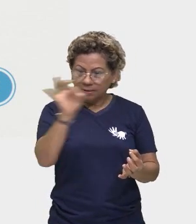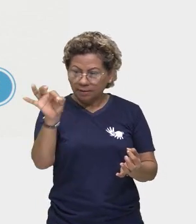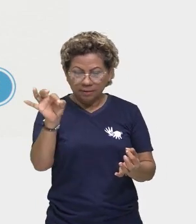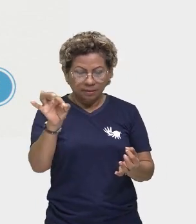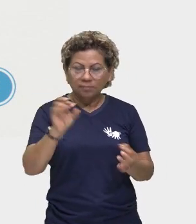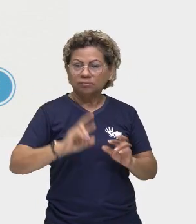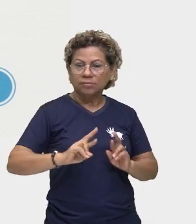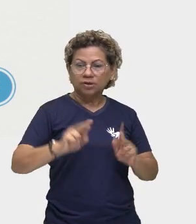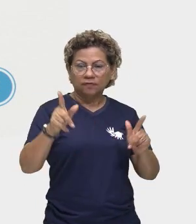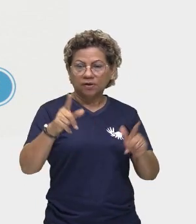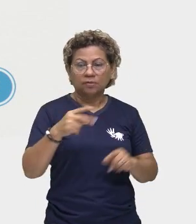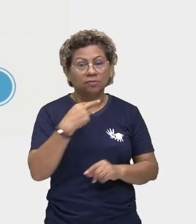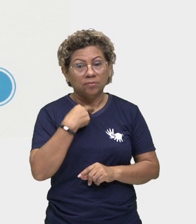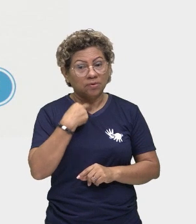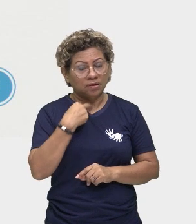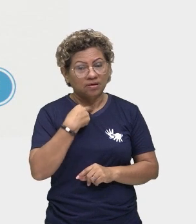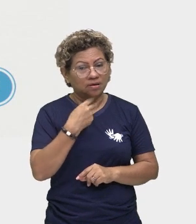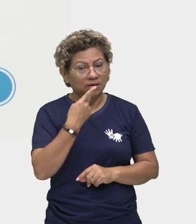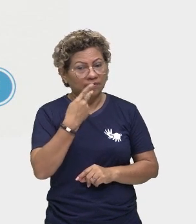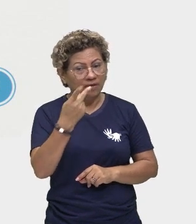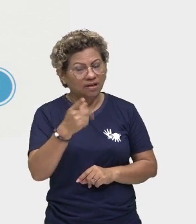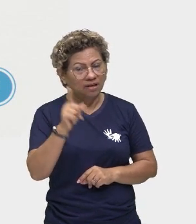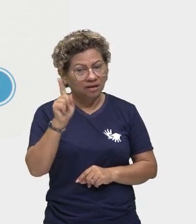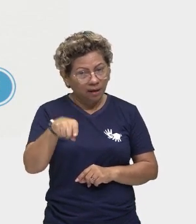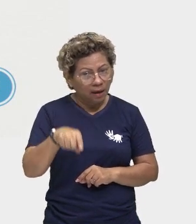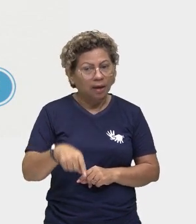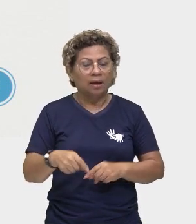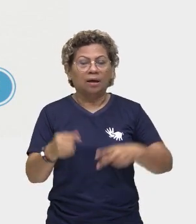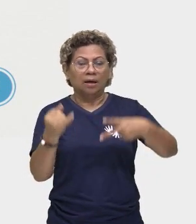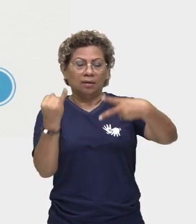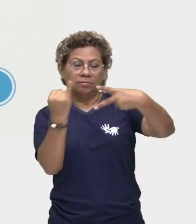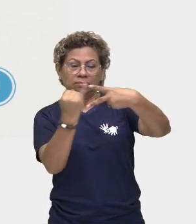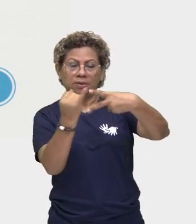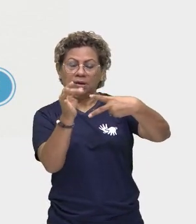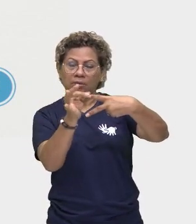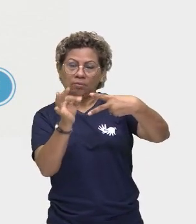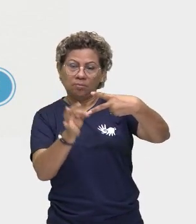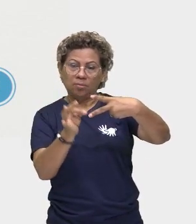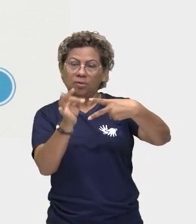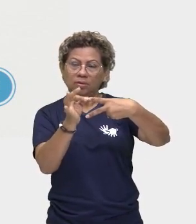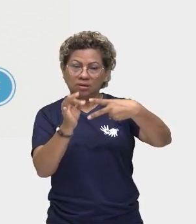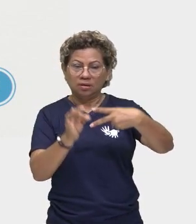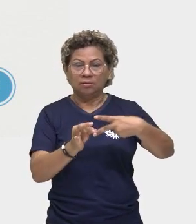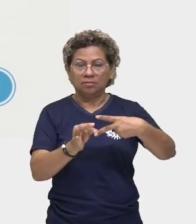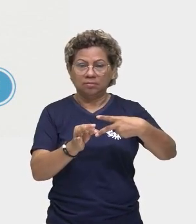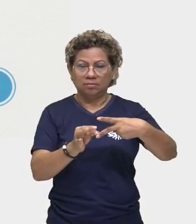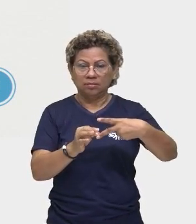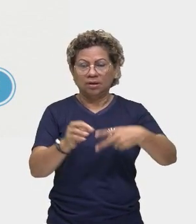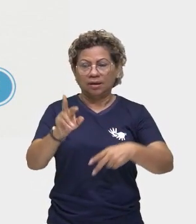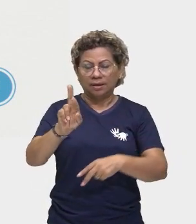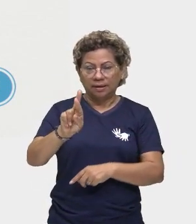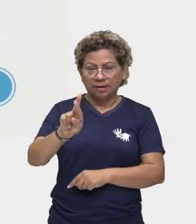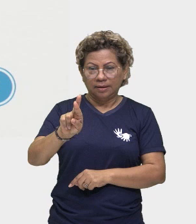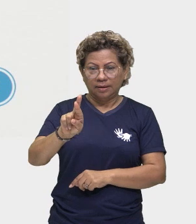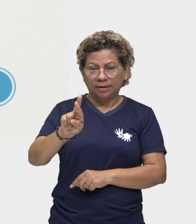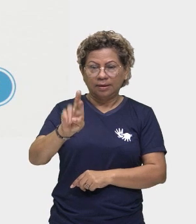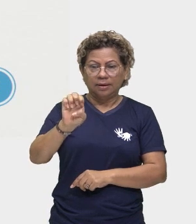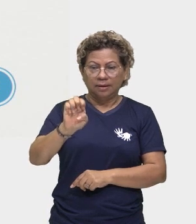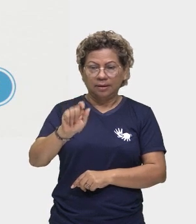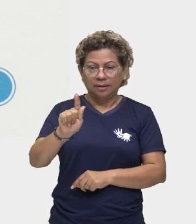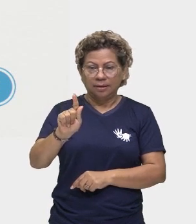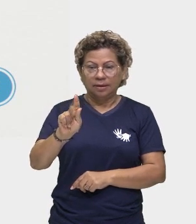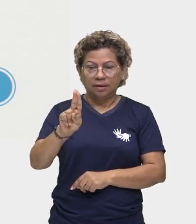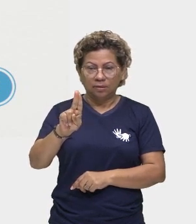posso dizer que o meu polígono seja um polígono regular. Para que ele seja considerado